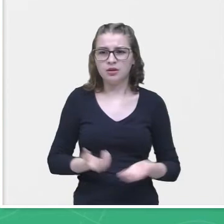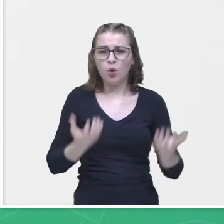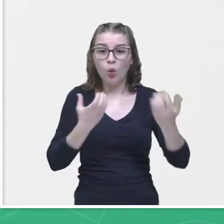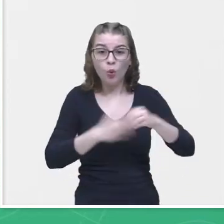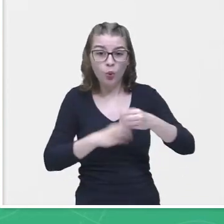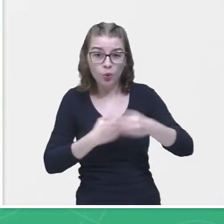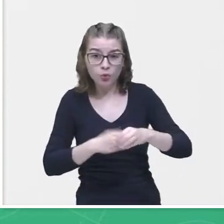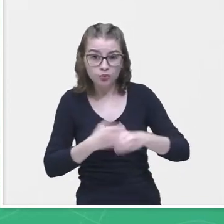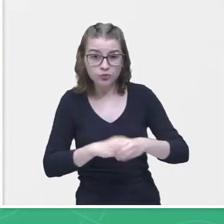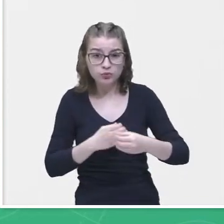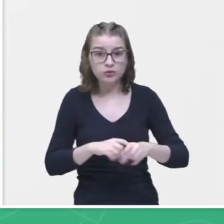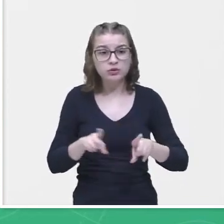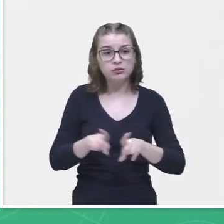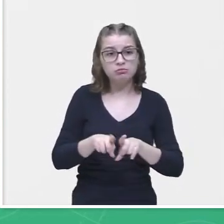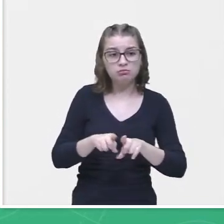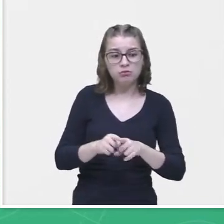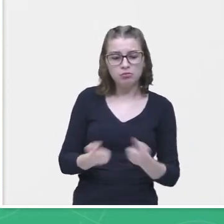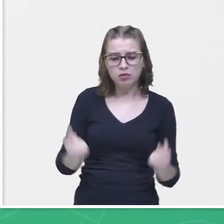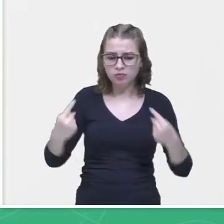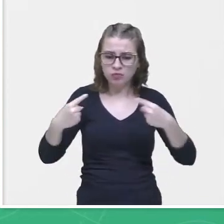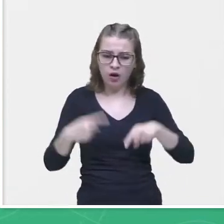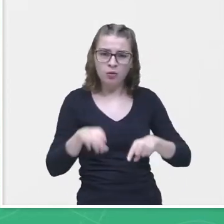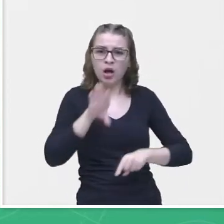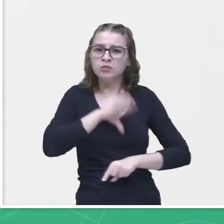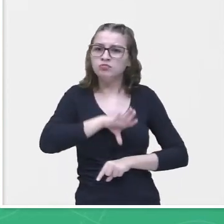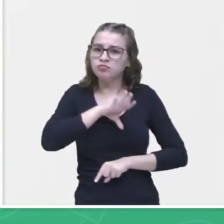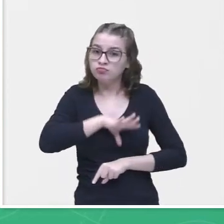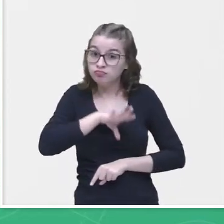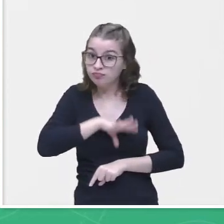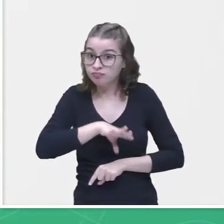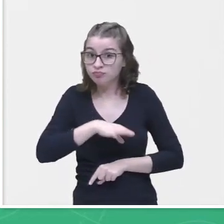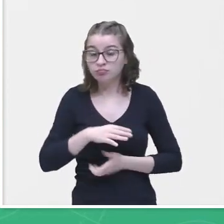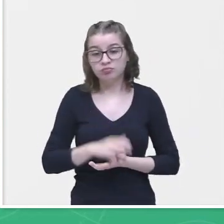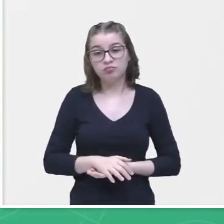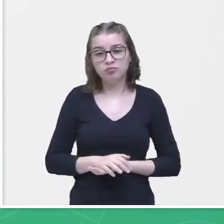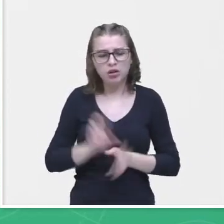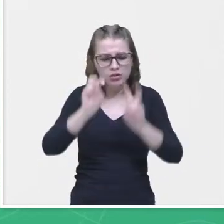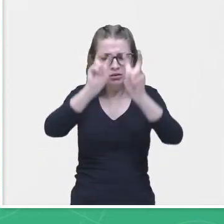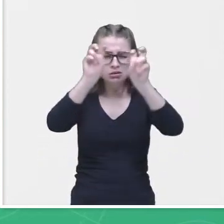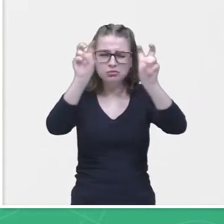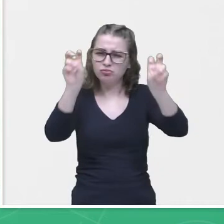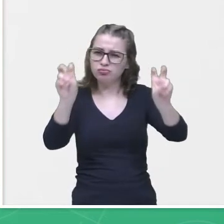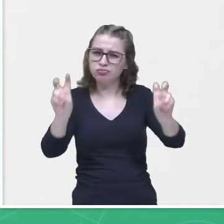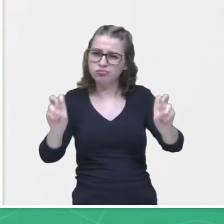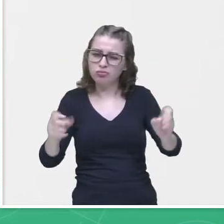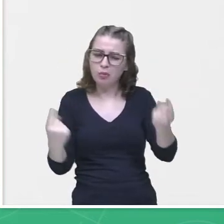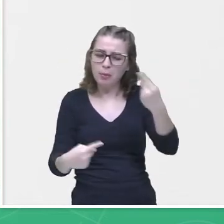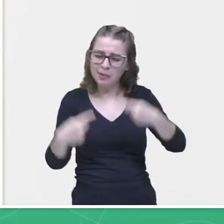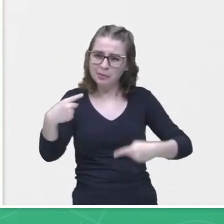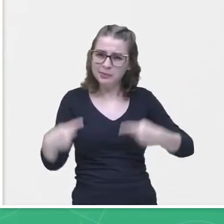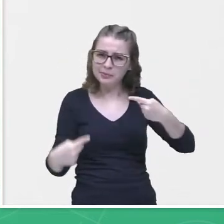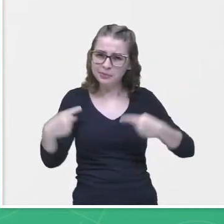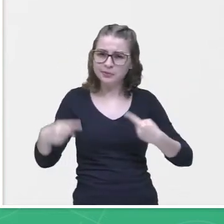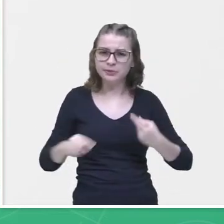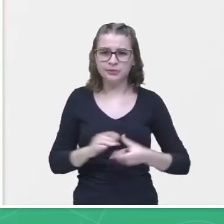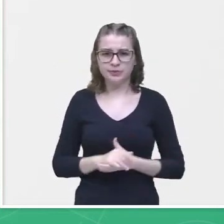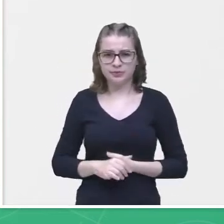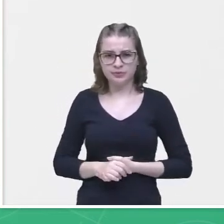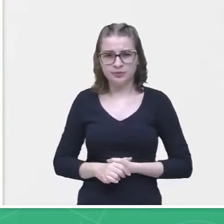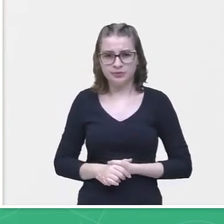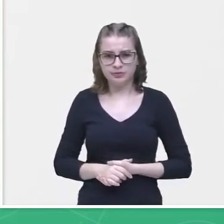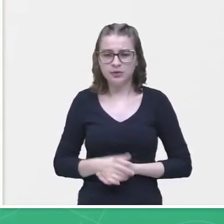exemplo, traz tudo isso aí, traz toda essa discussão. Então, você viu aí uma estrutura